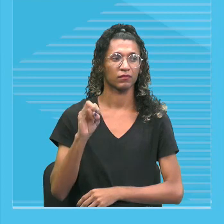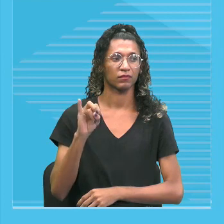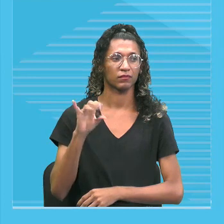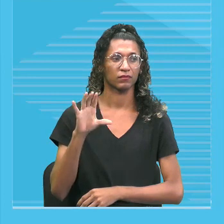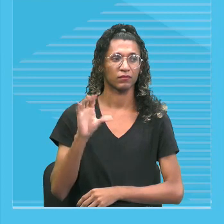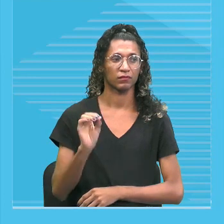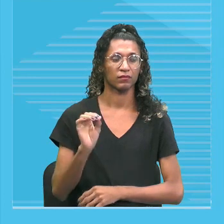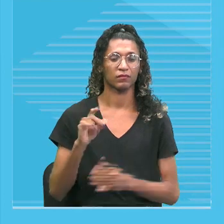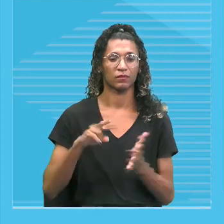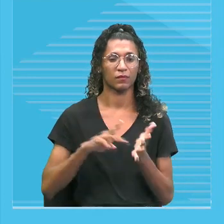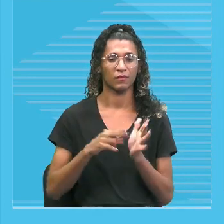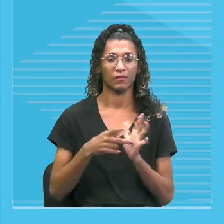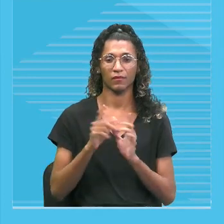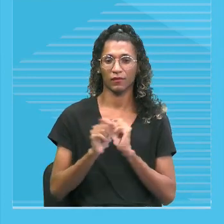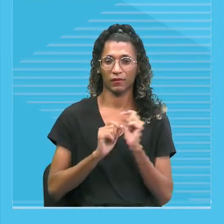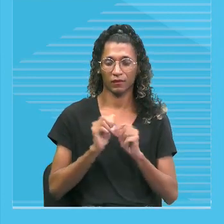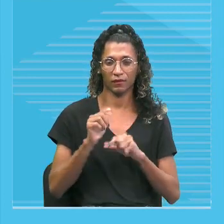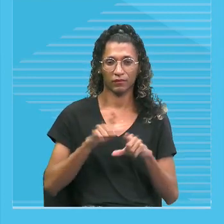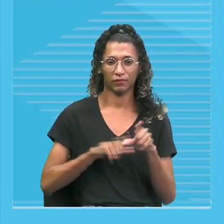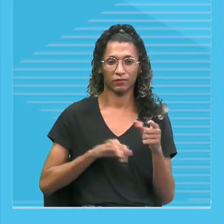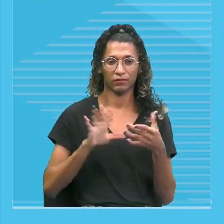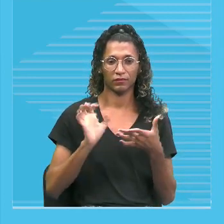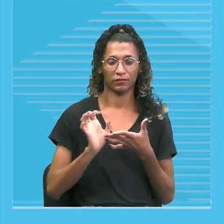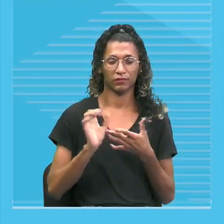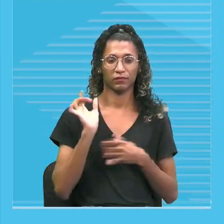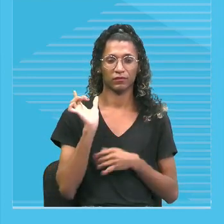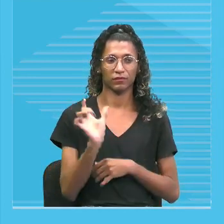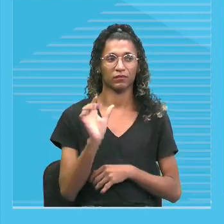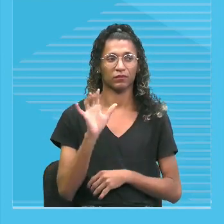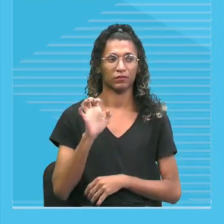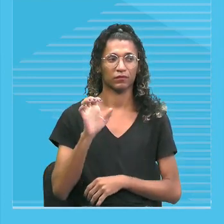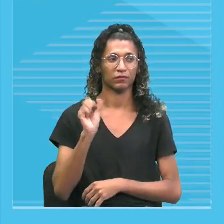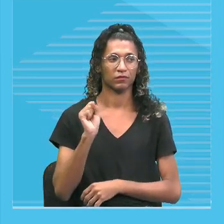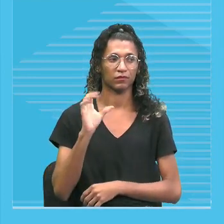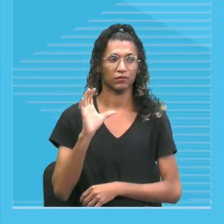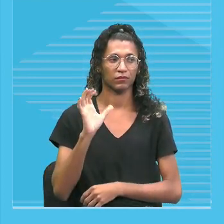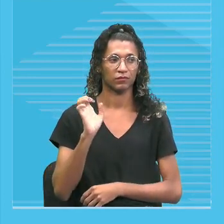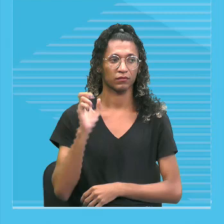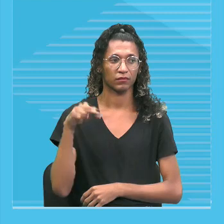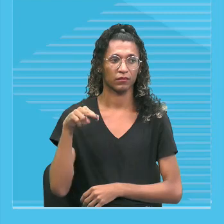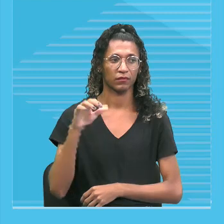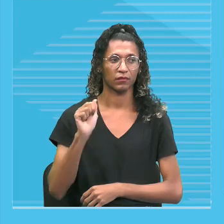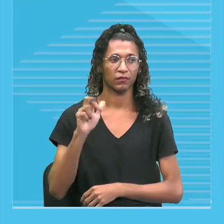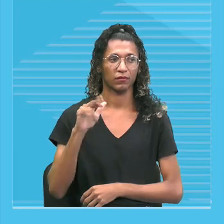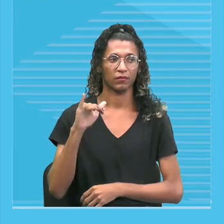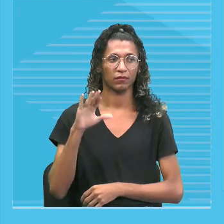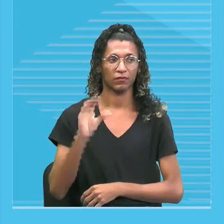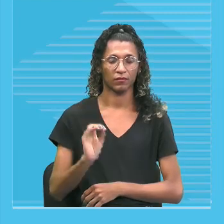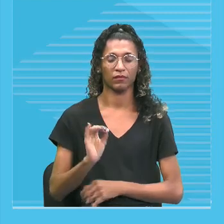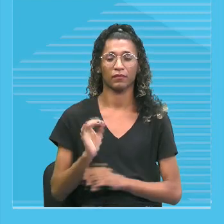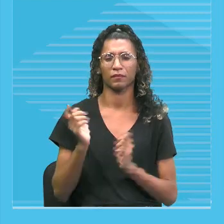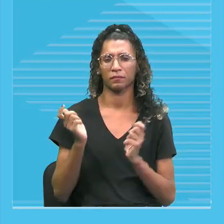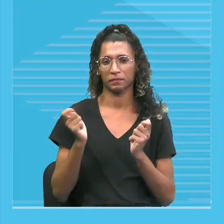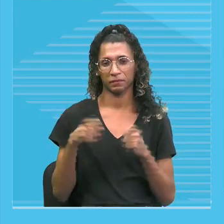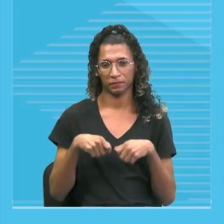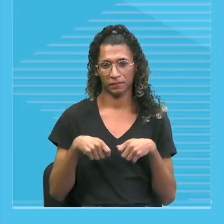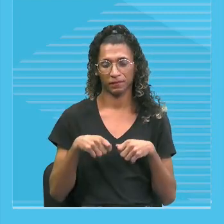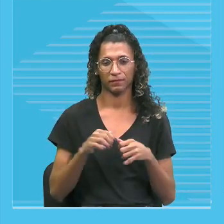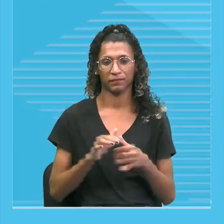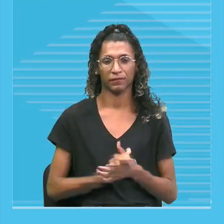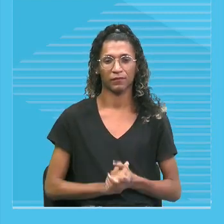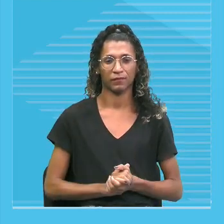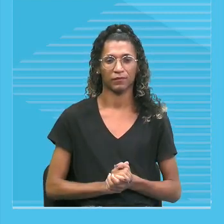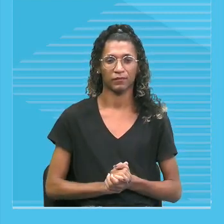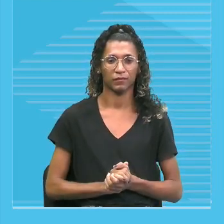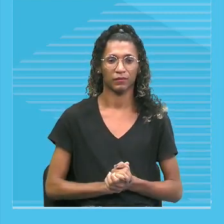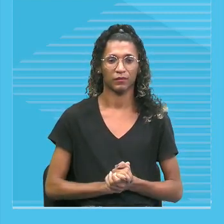na letra e a palavra excenário quer dizer palco serve aqui em La escuela